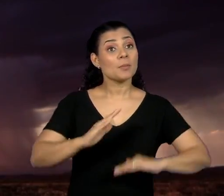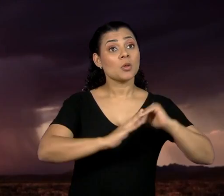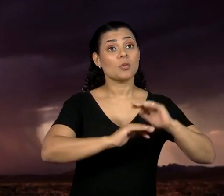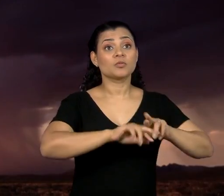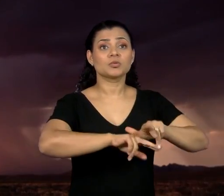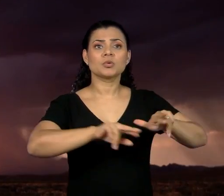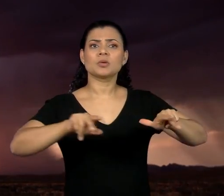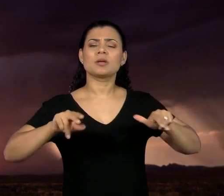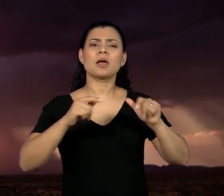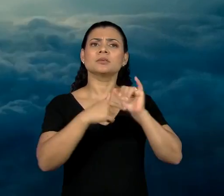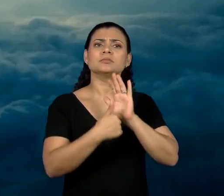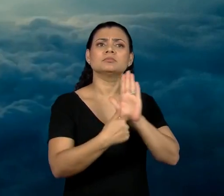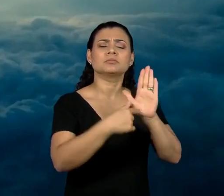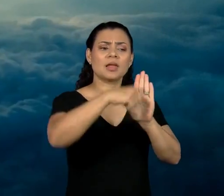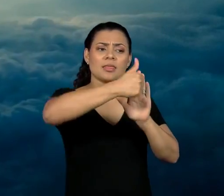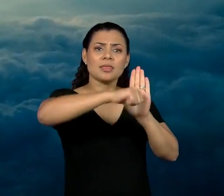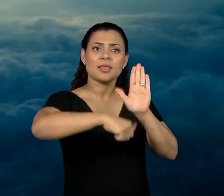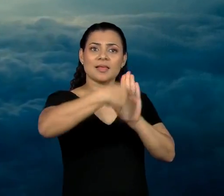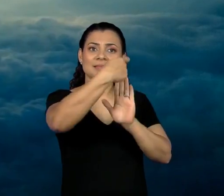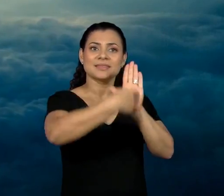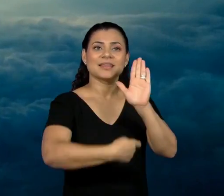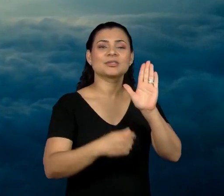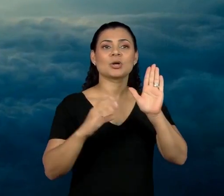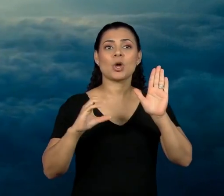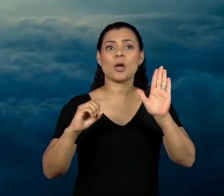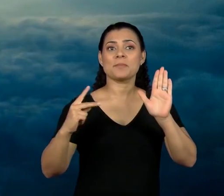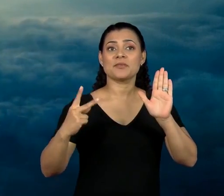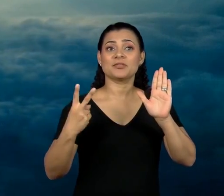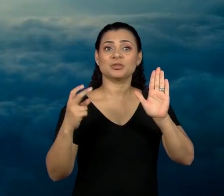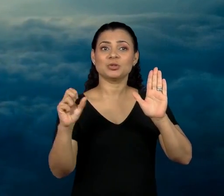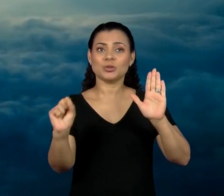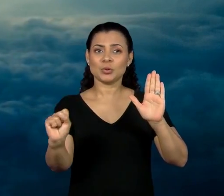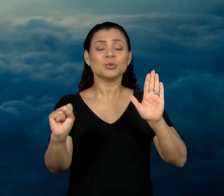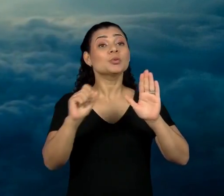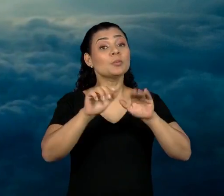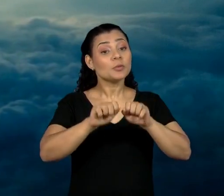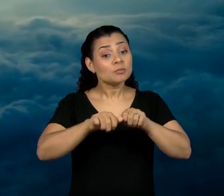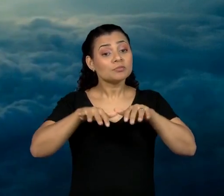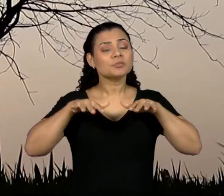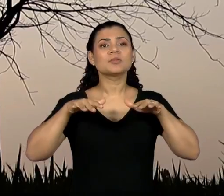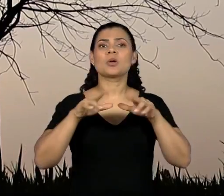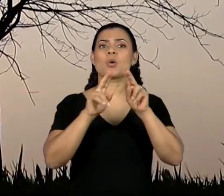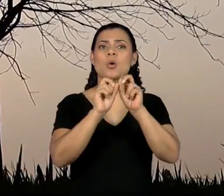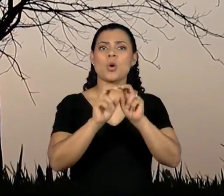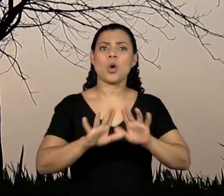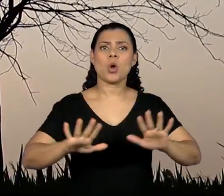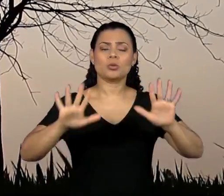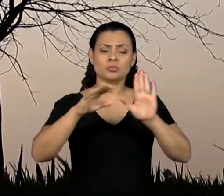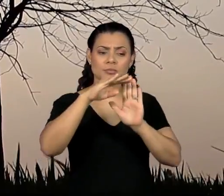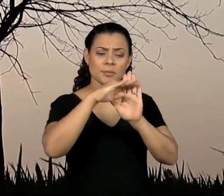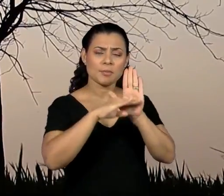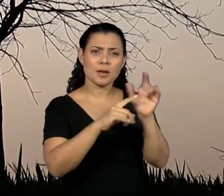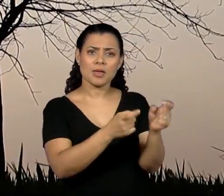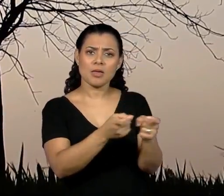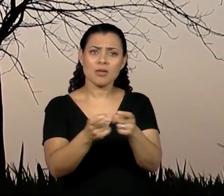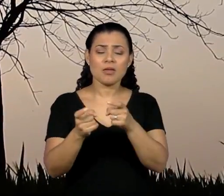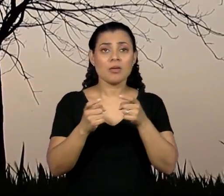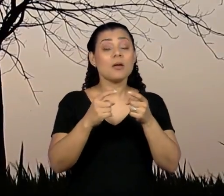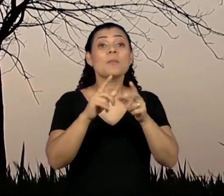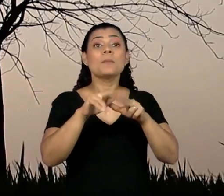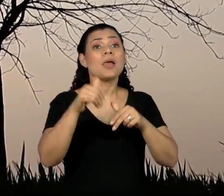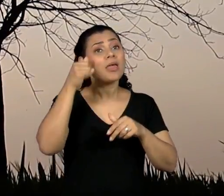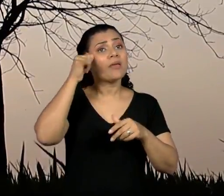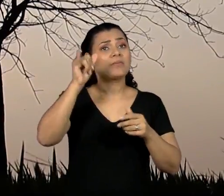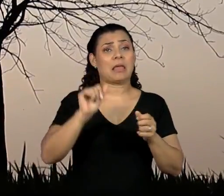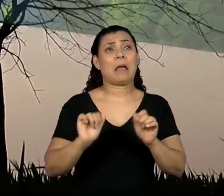Especialistas analisam o documento final da COP28, a reunião da ONU que discutiu um plano de ação para limitar o